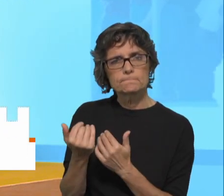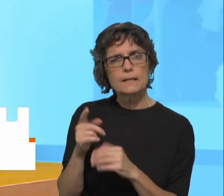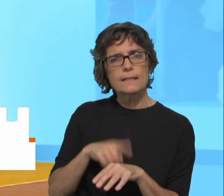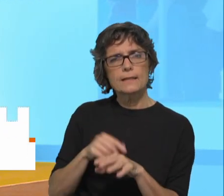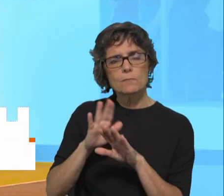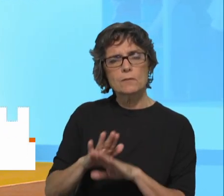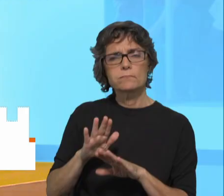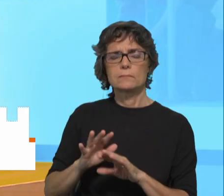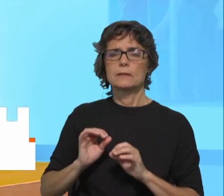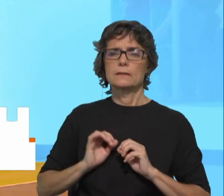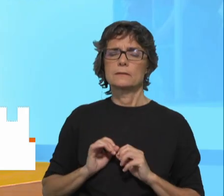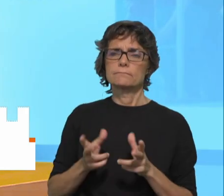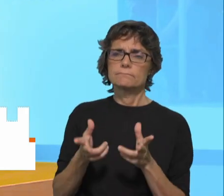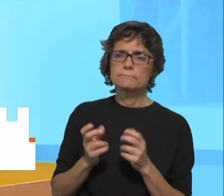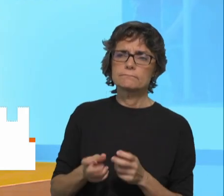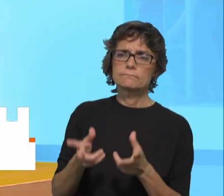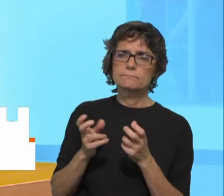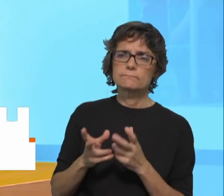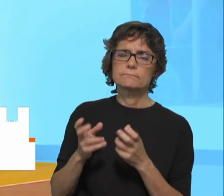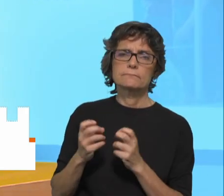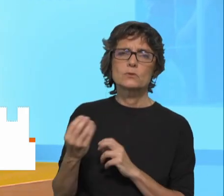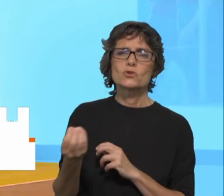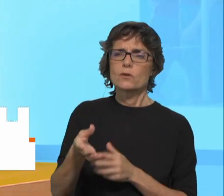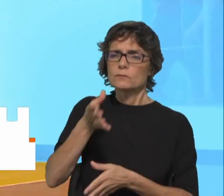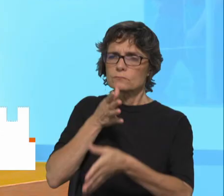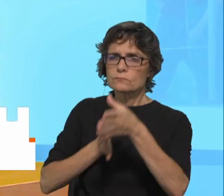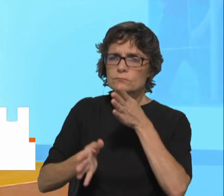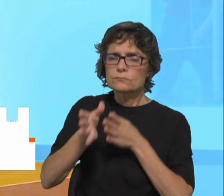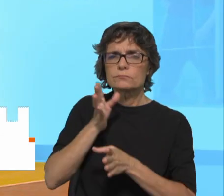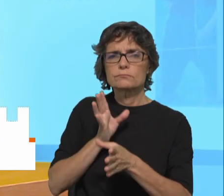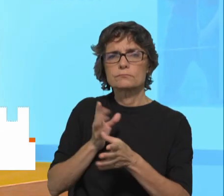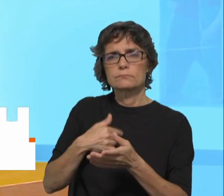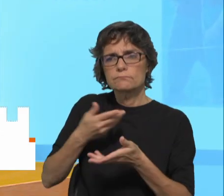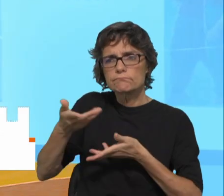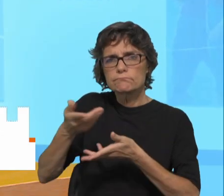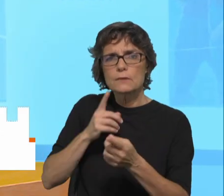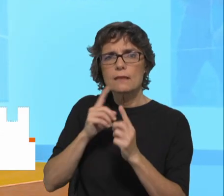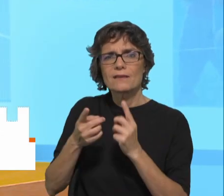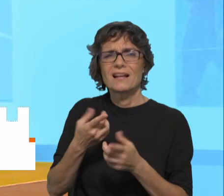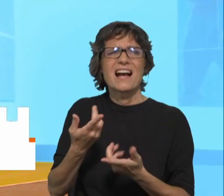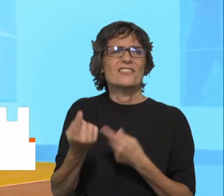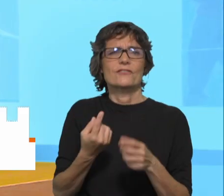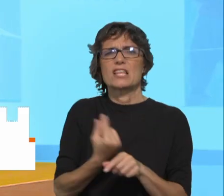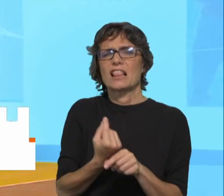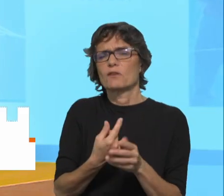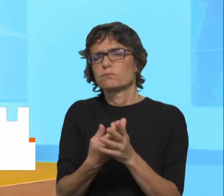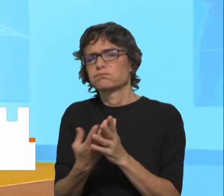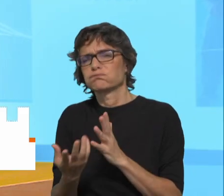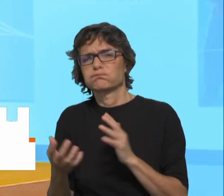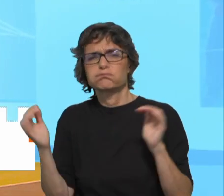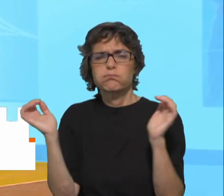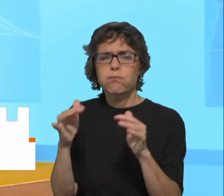pouco, de percebermos realmente o que é que eles querem, de talvez não ter tantas atividades quanto isso de